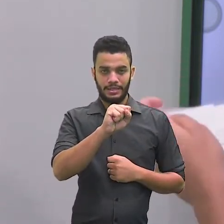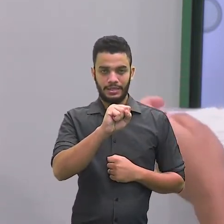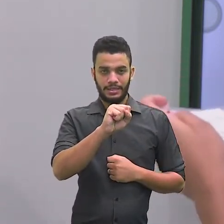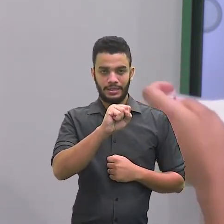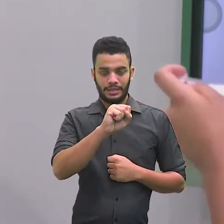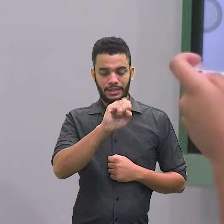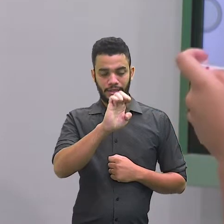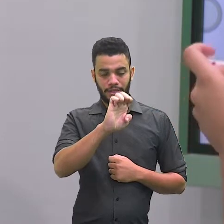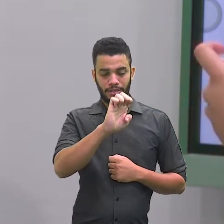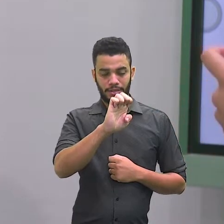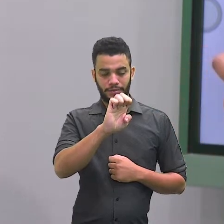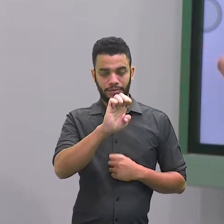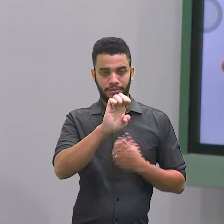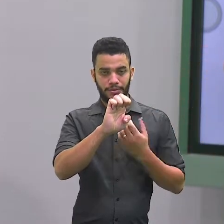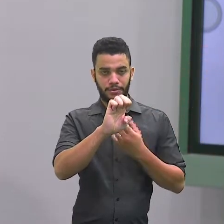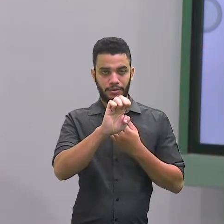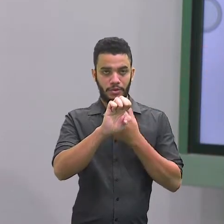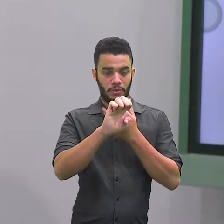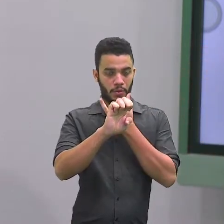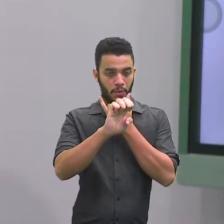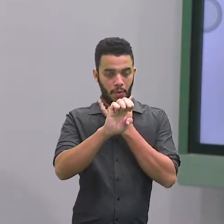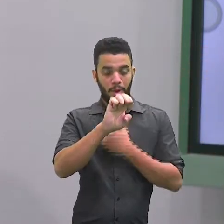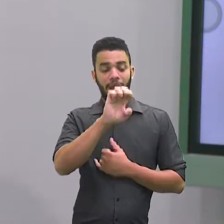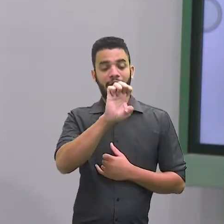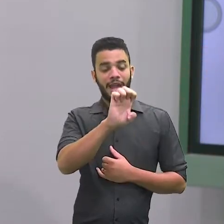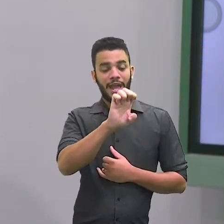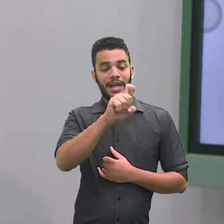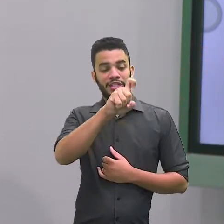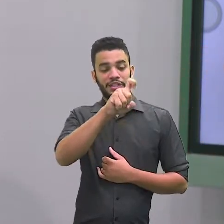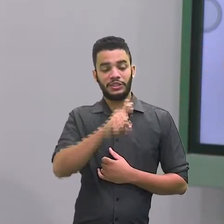X T R E